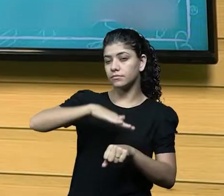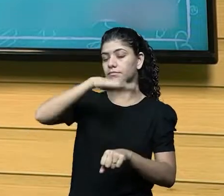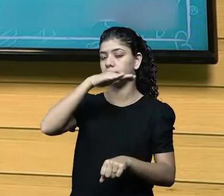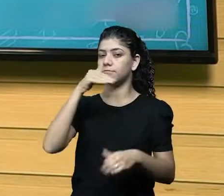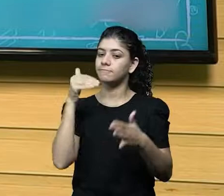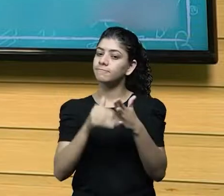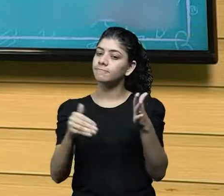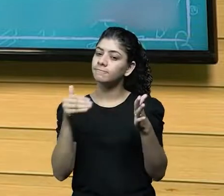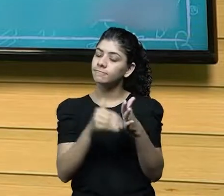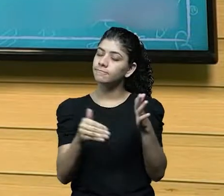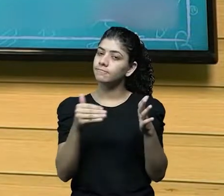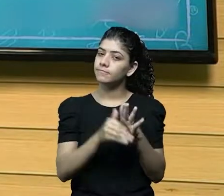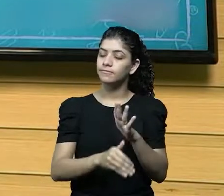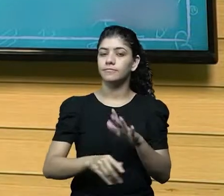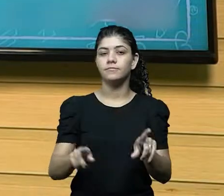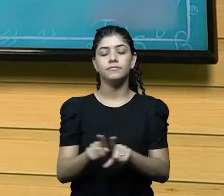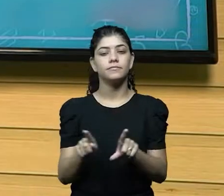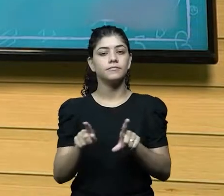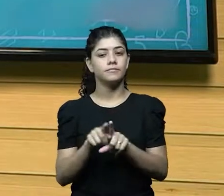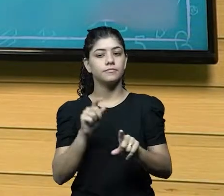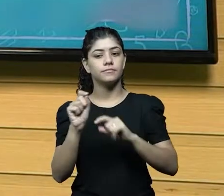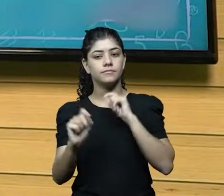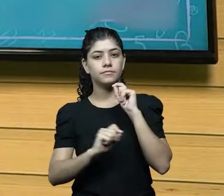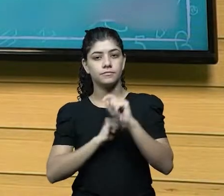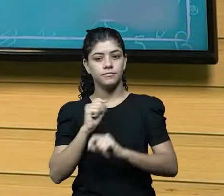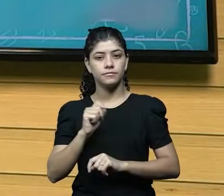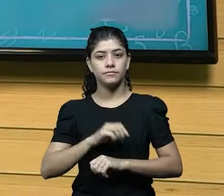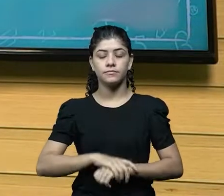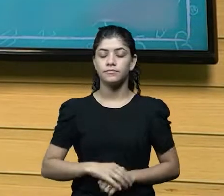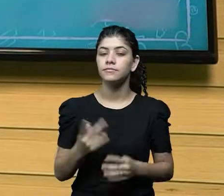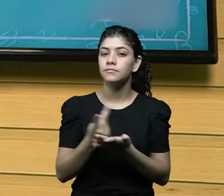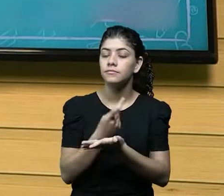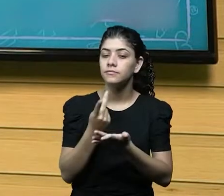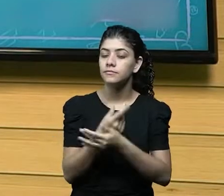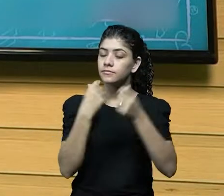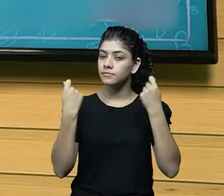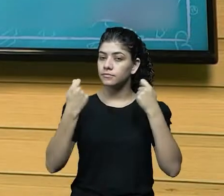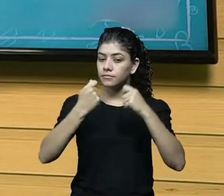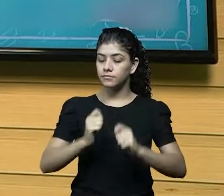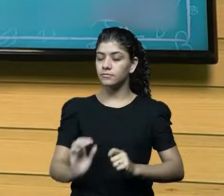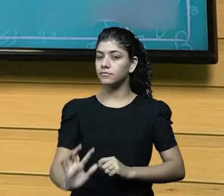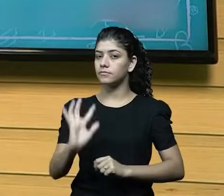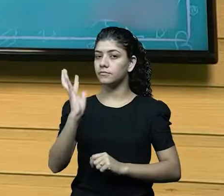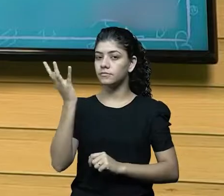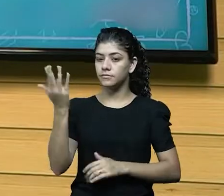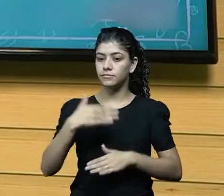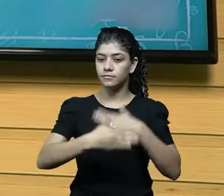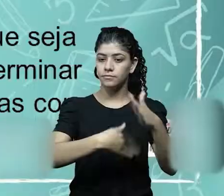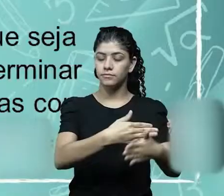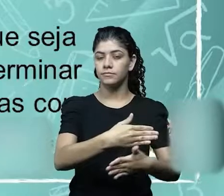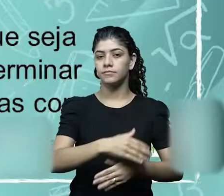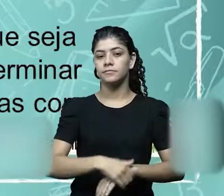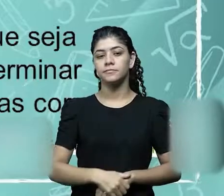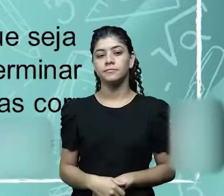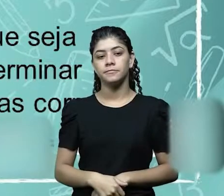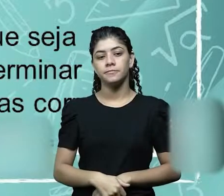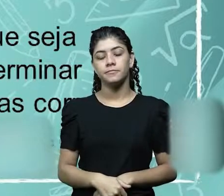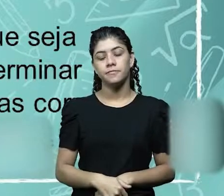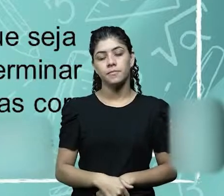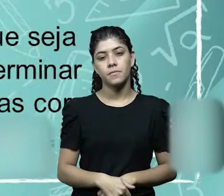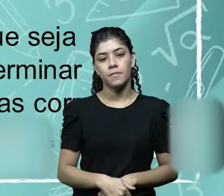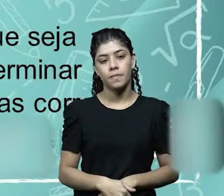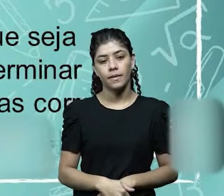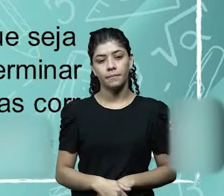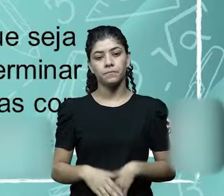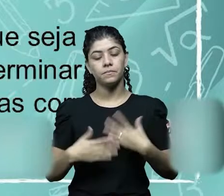interferência, para minimizar também os erros que possam ocorrer durante a tomada de uma medida.